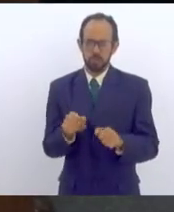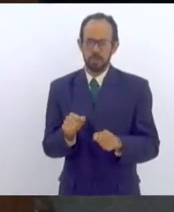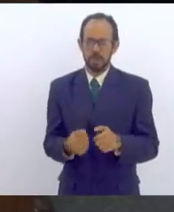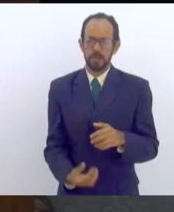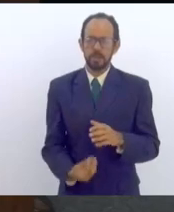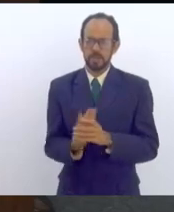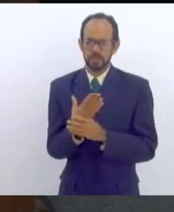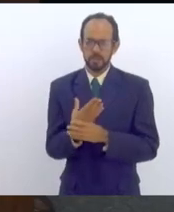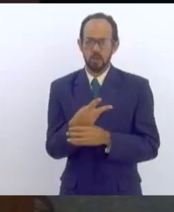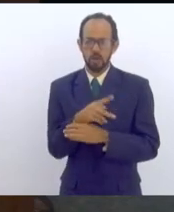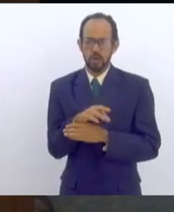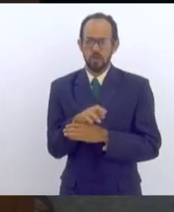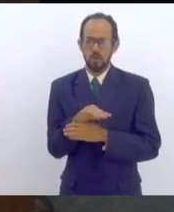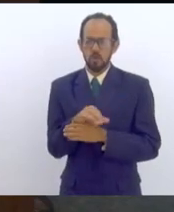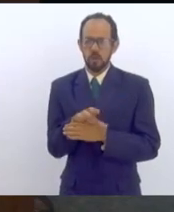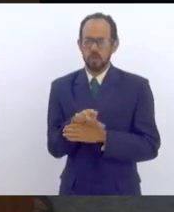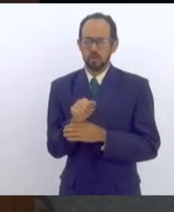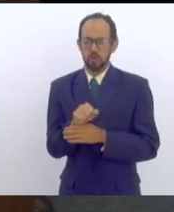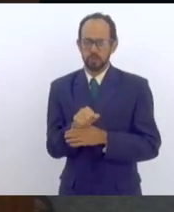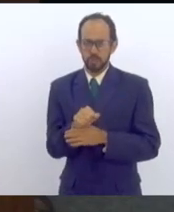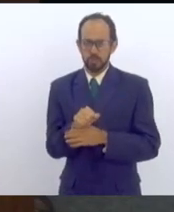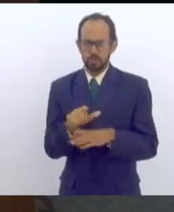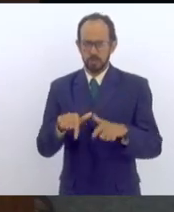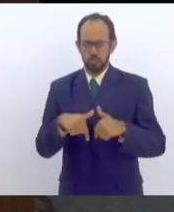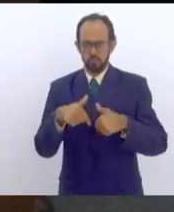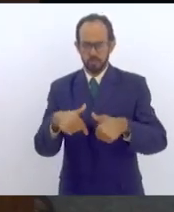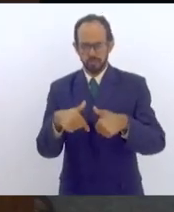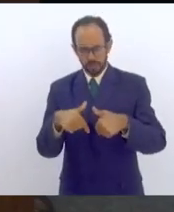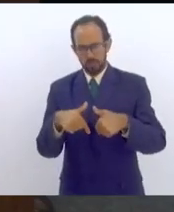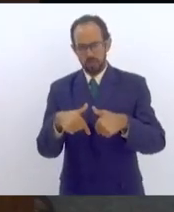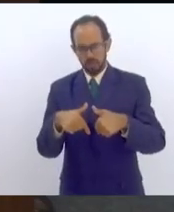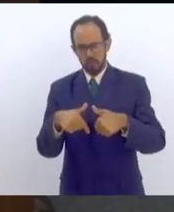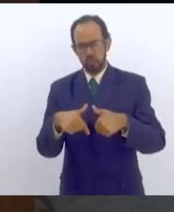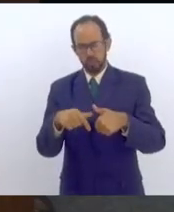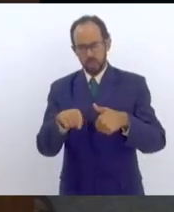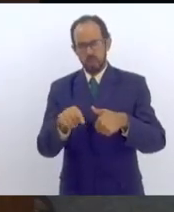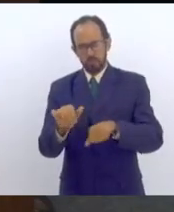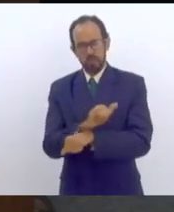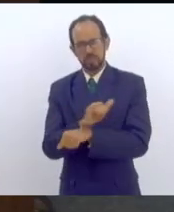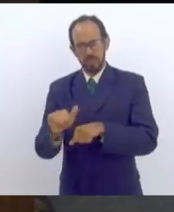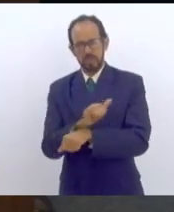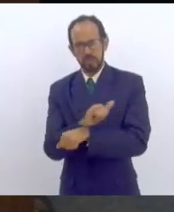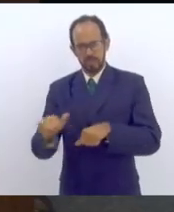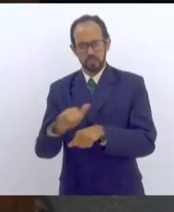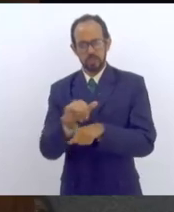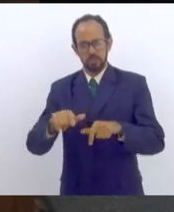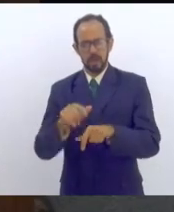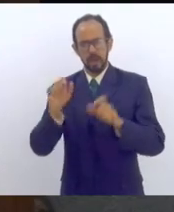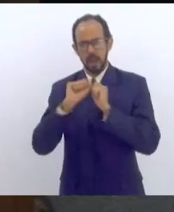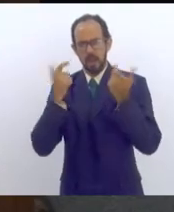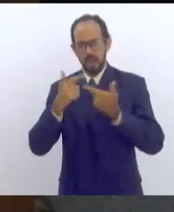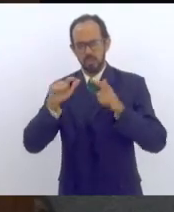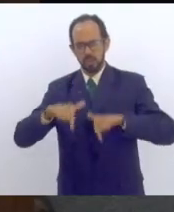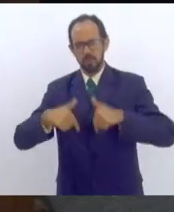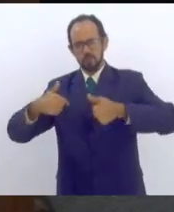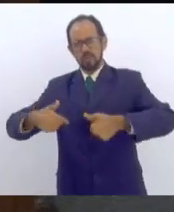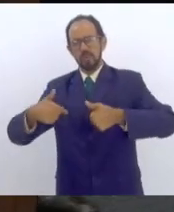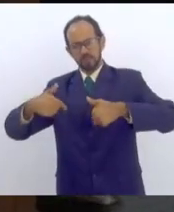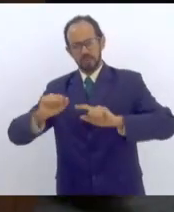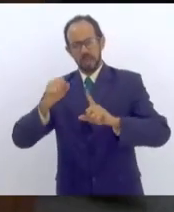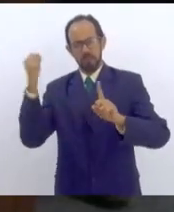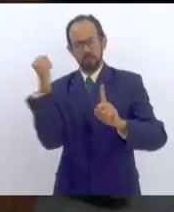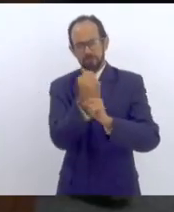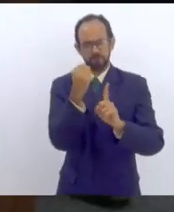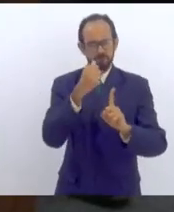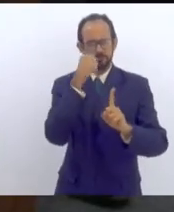da Mulher no combate, enfrentamento, aí mais um mecanismo desta casa de combate ao